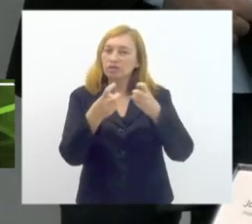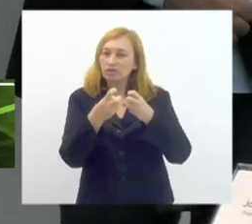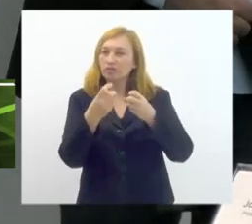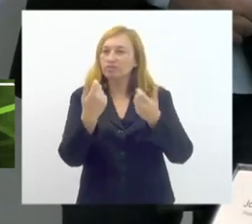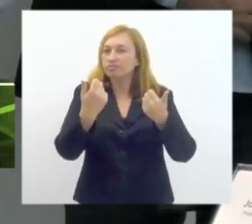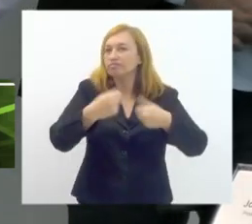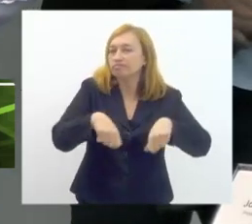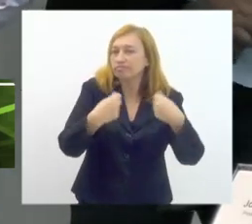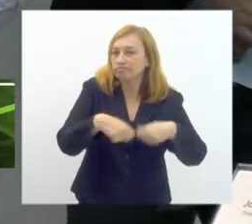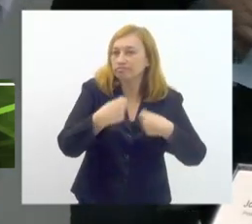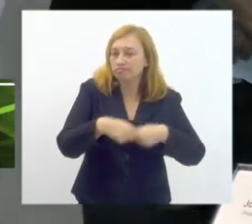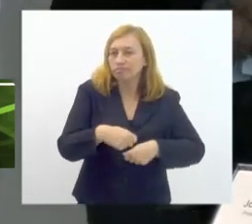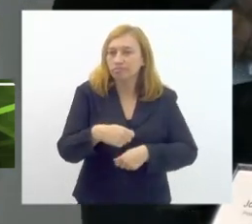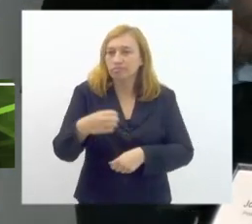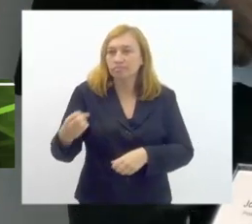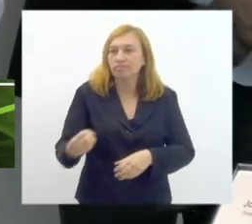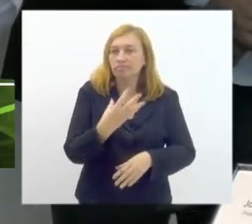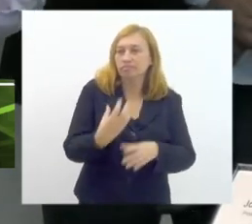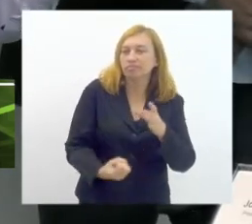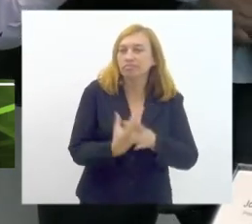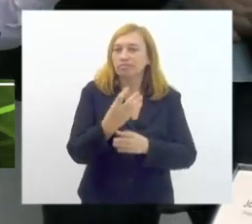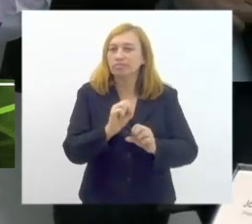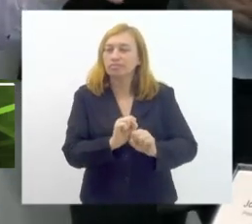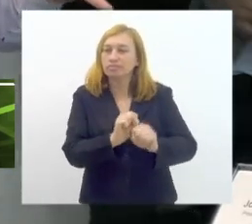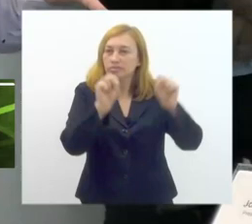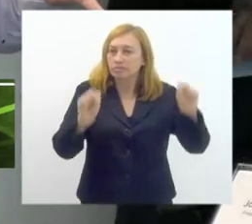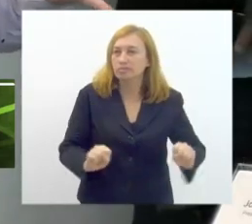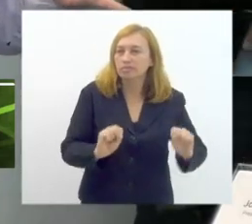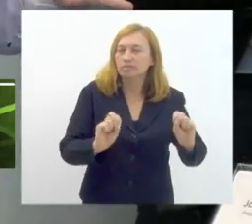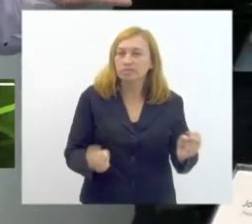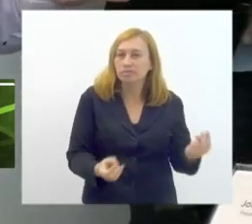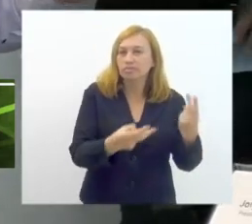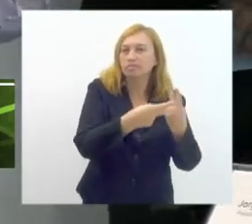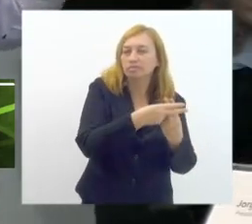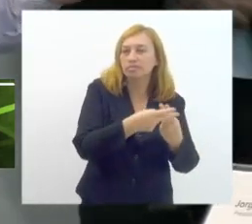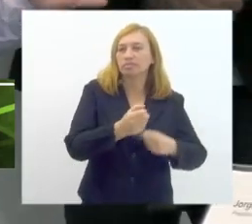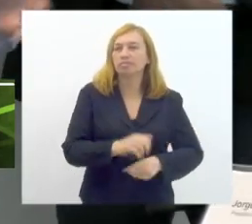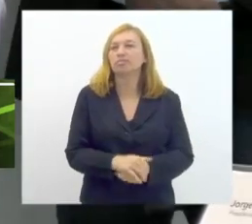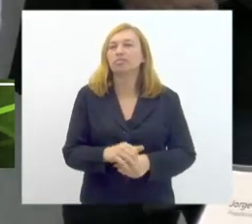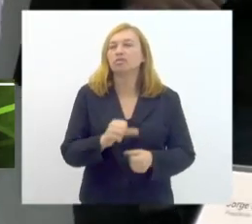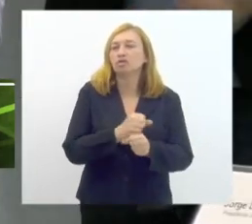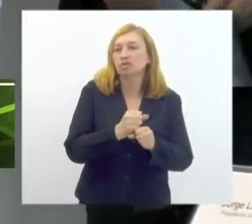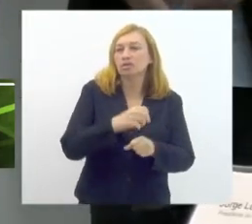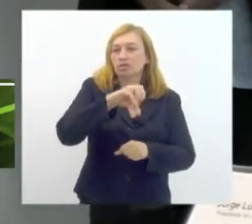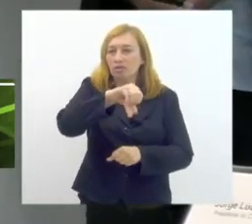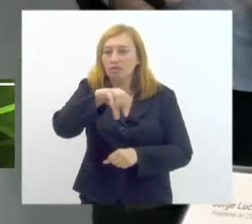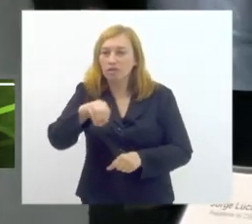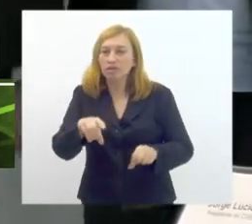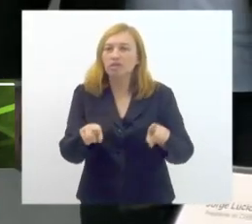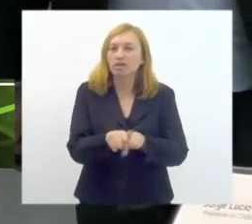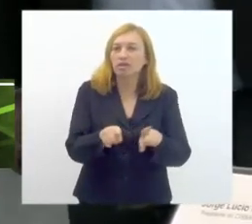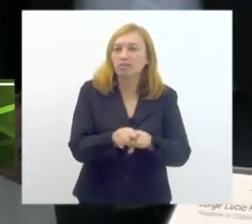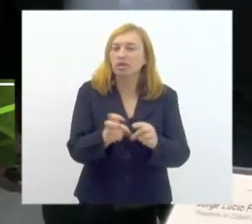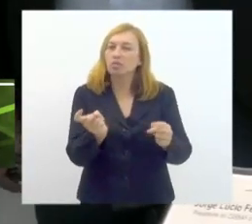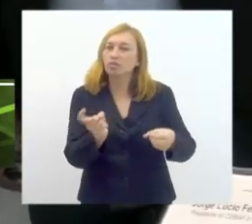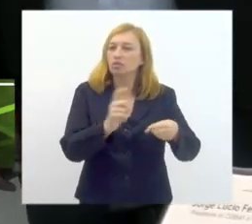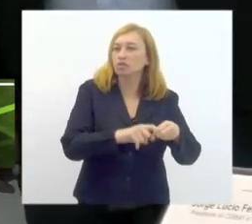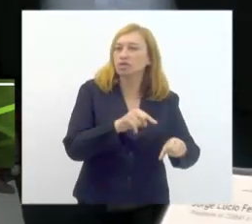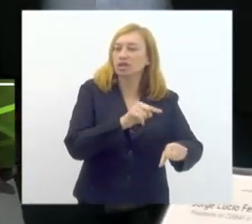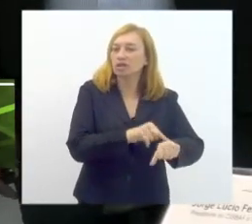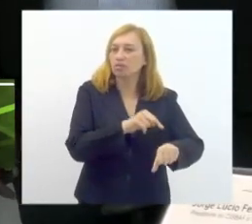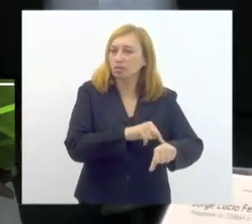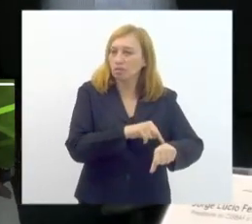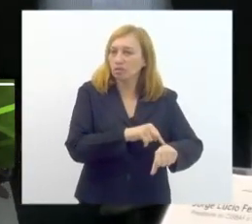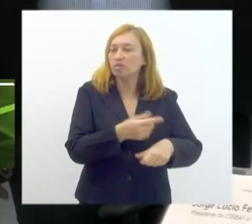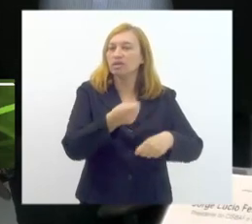partir, obviamente, de um recém-criado Sistema Único de Saúde, na década de 90, e criamos o nosso consórcio, naquele momento, ainda um